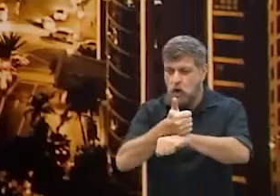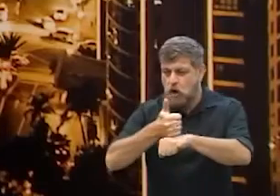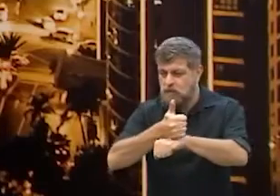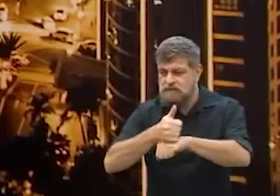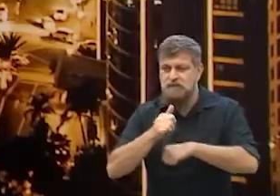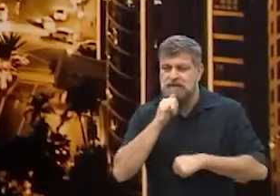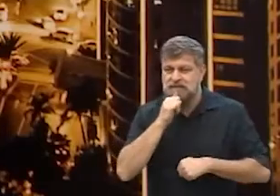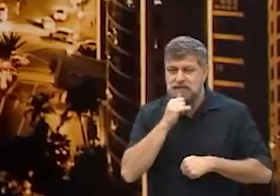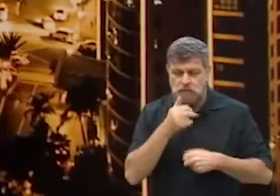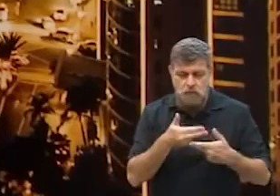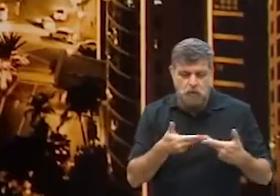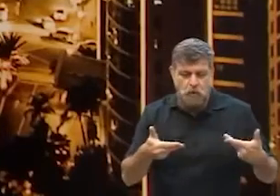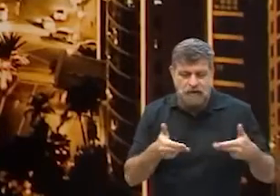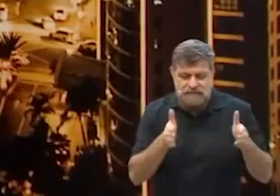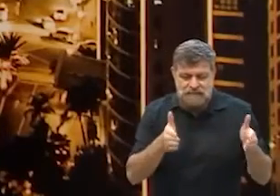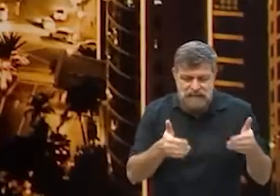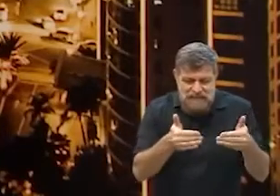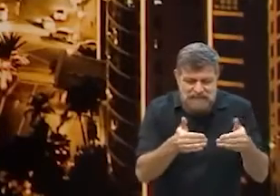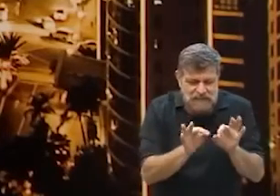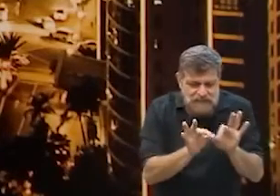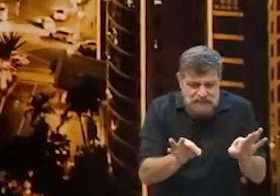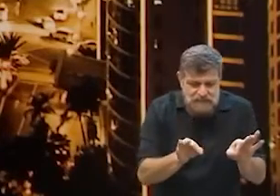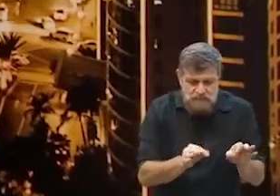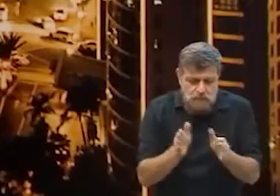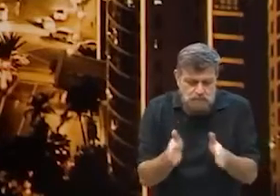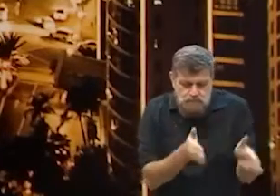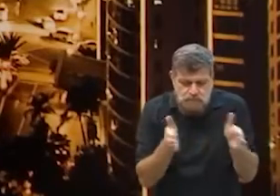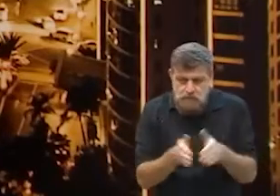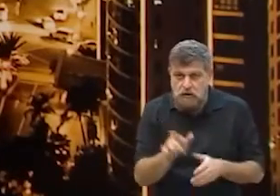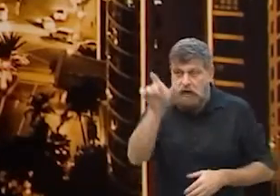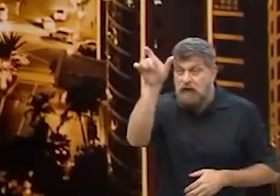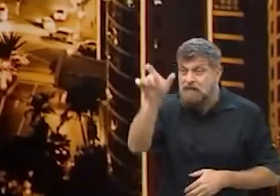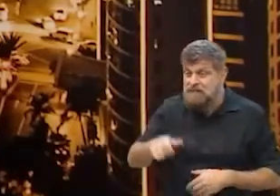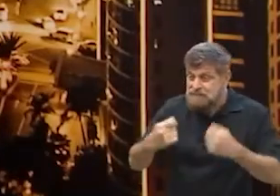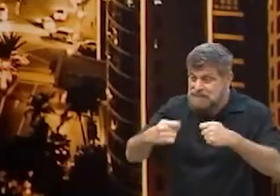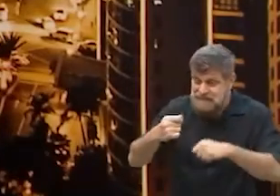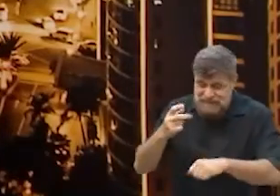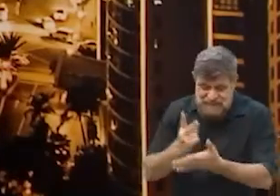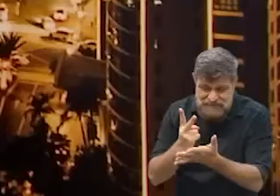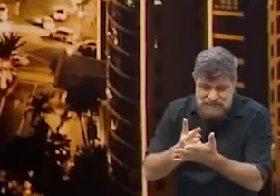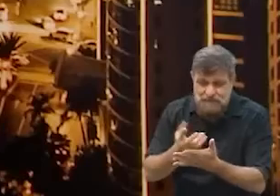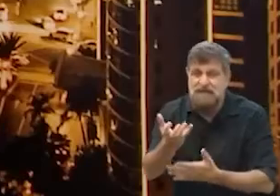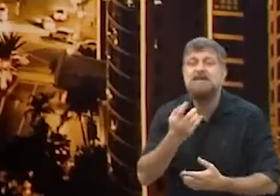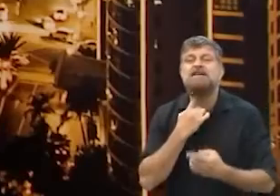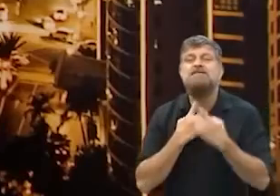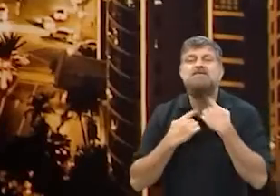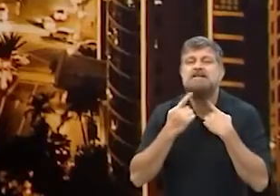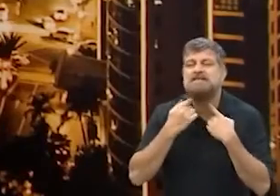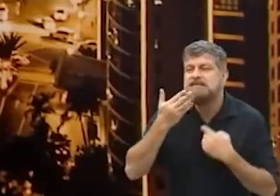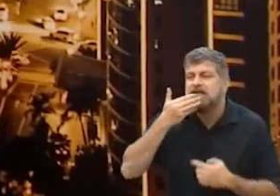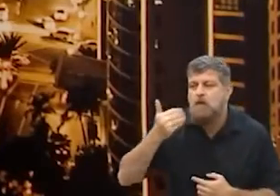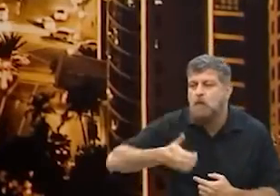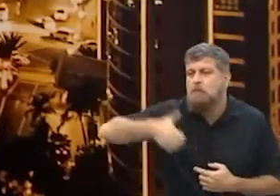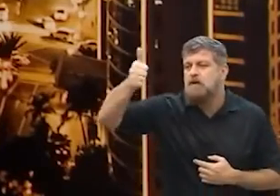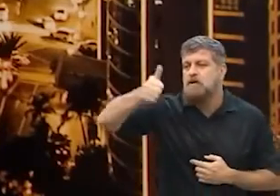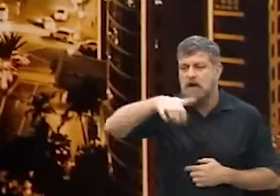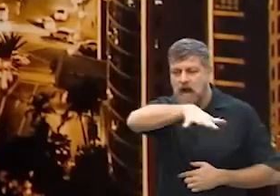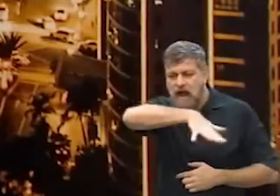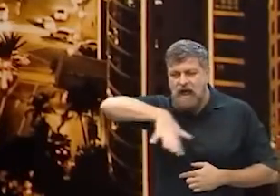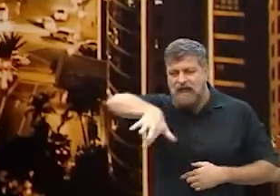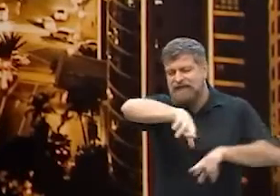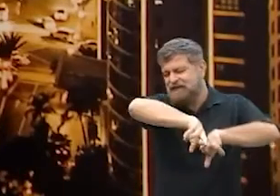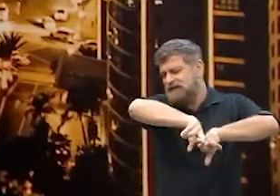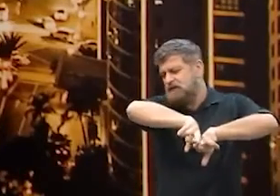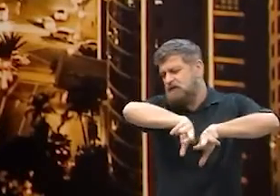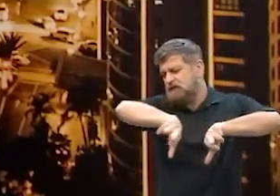caixinha. Eu vendo imóveis, seja o melhor consultor e vendedor de imóveis. Isso você vai ter sucesso em todas as áreas. Essa